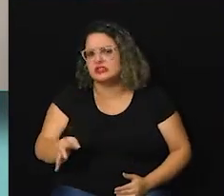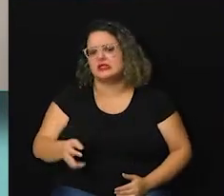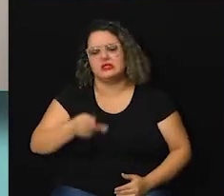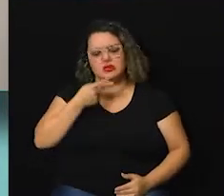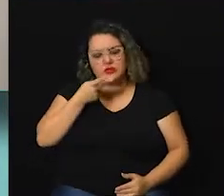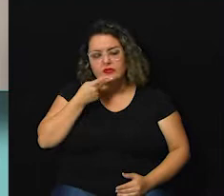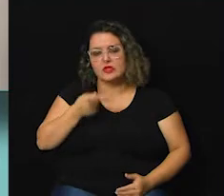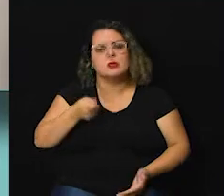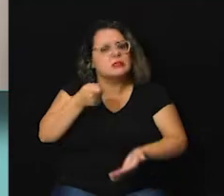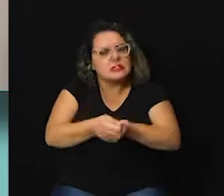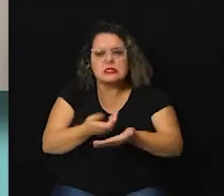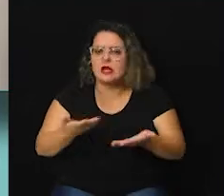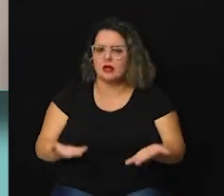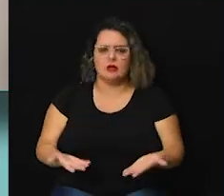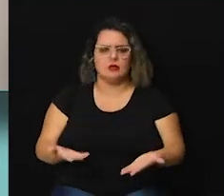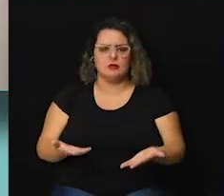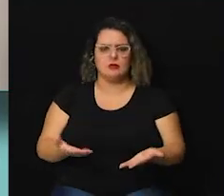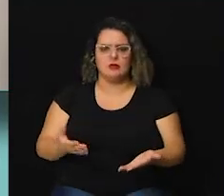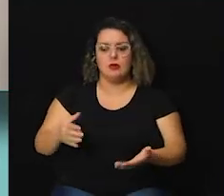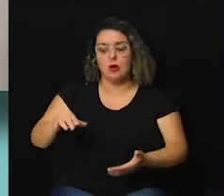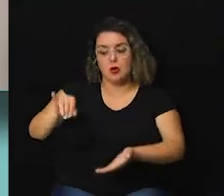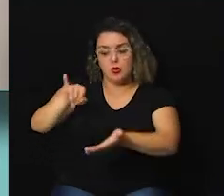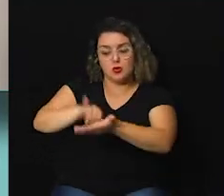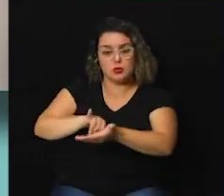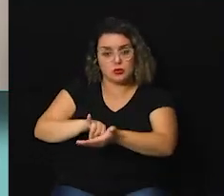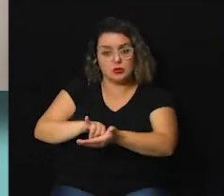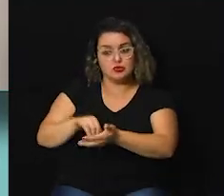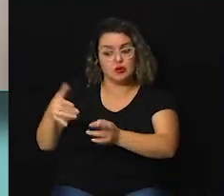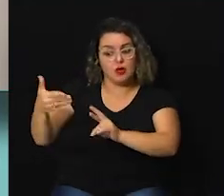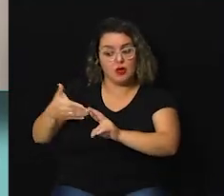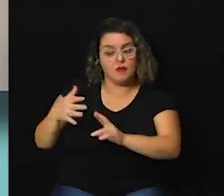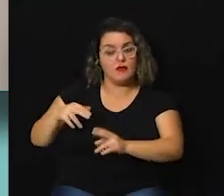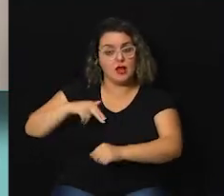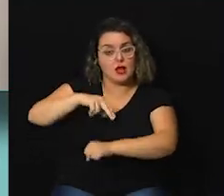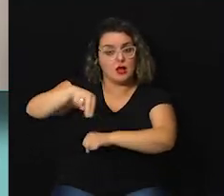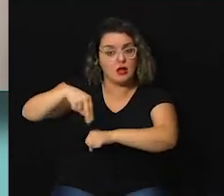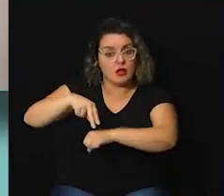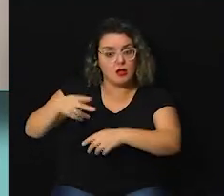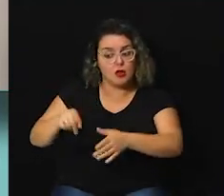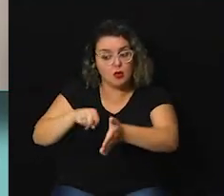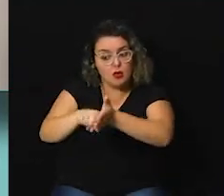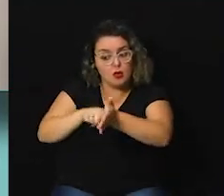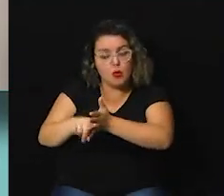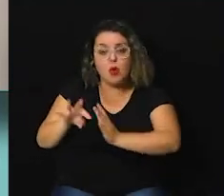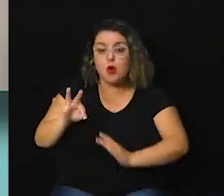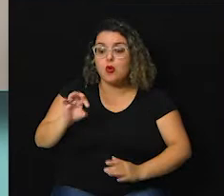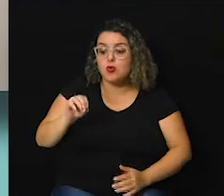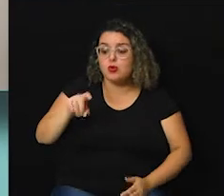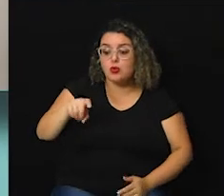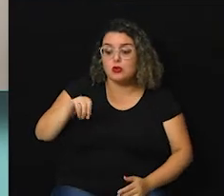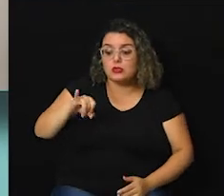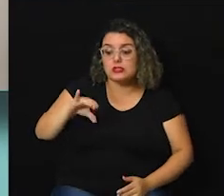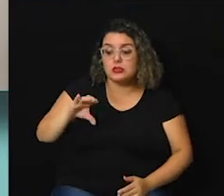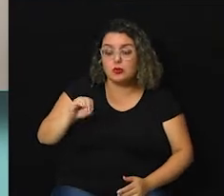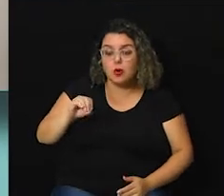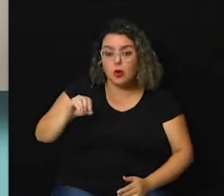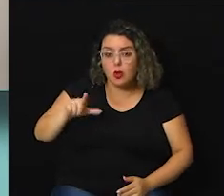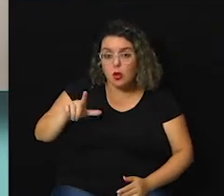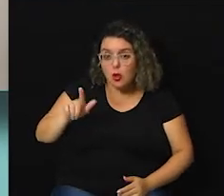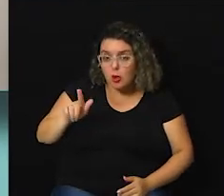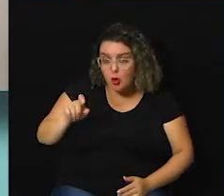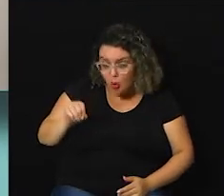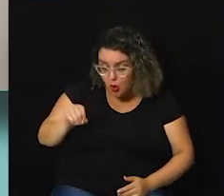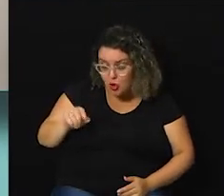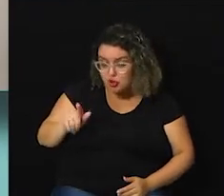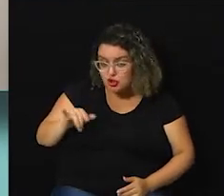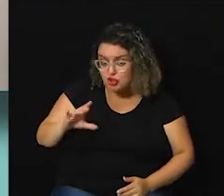estava afirmando, e o CEATOX é um centro de referência nacional, é o Centro de Investigação Toxicológica da Unesp de Botucatu,